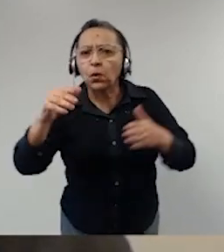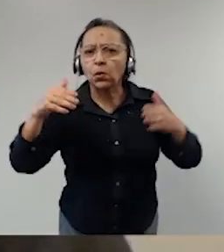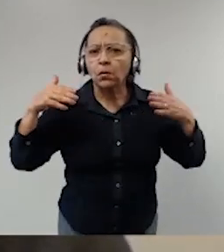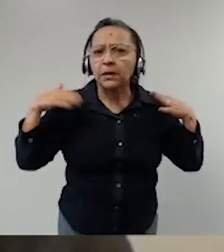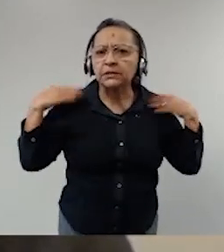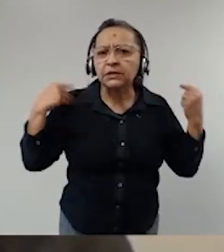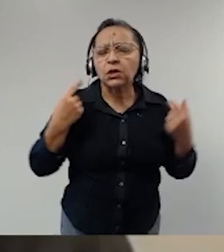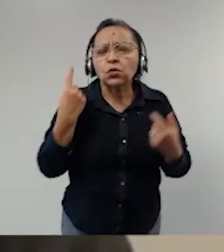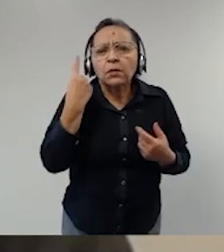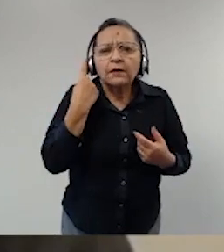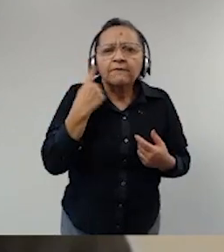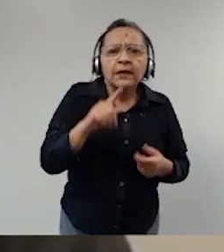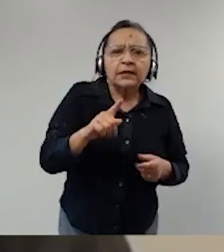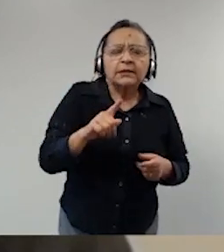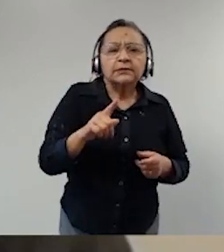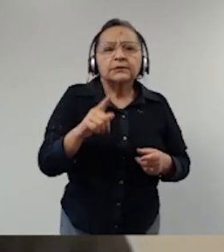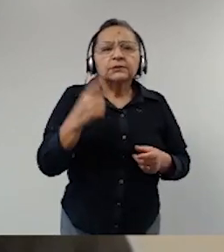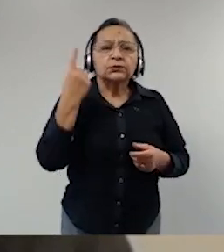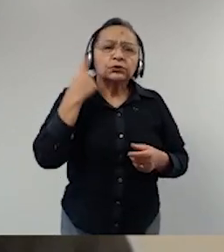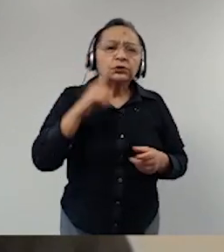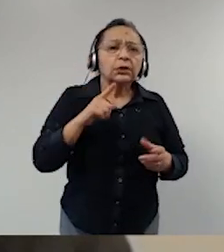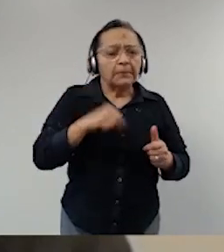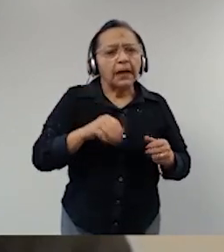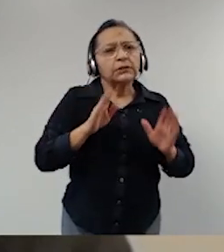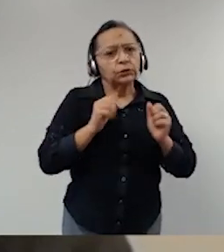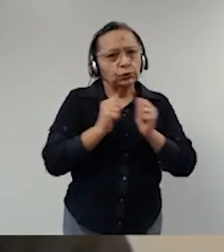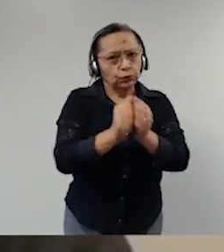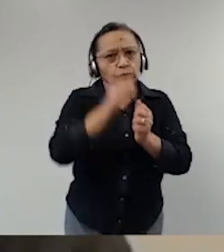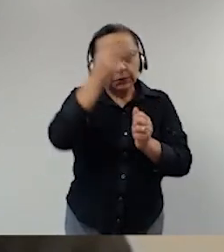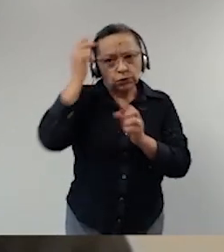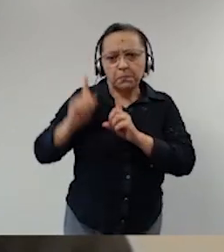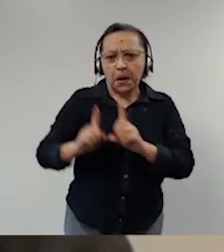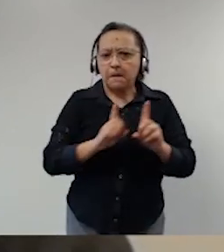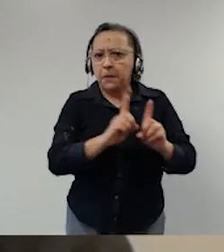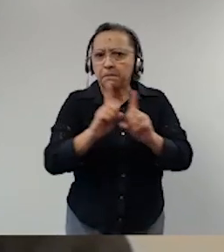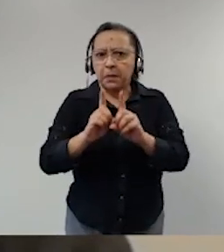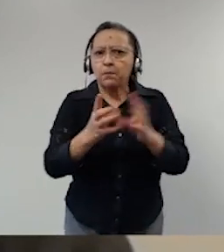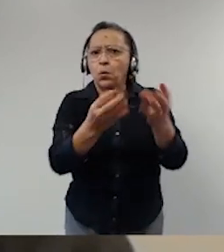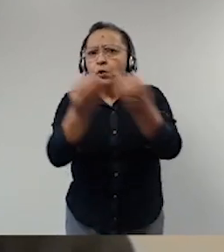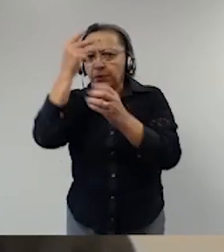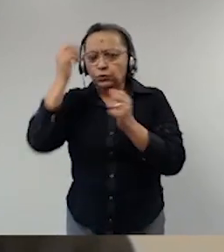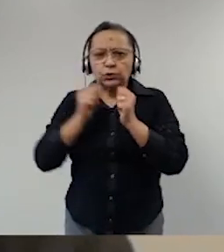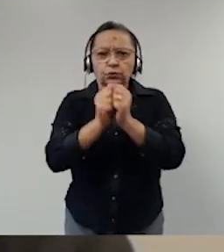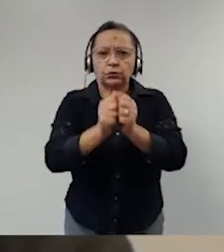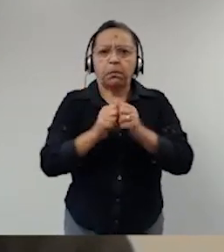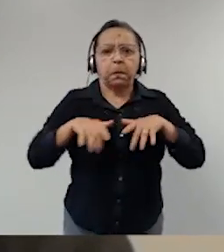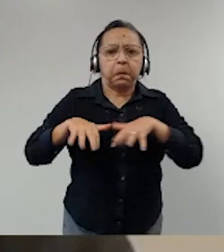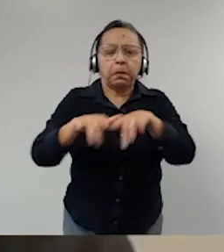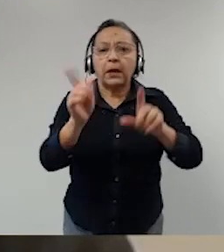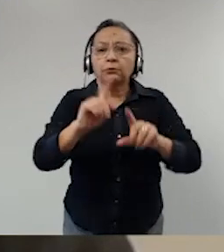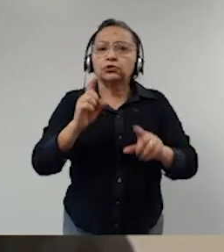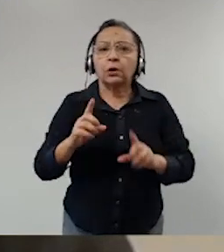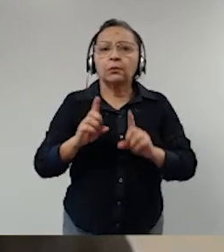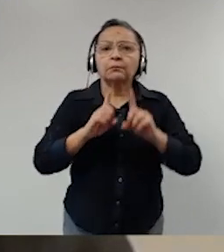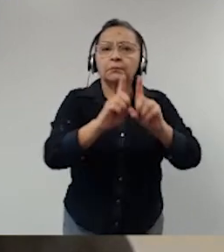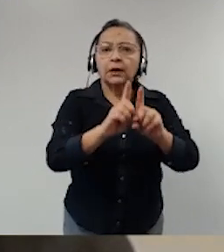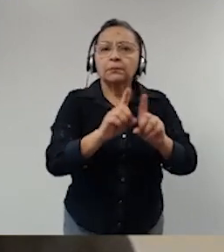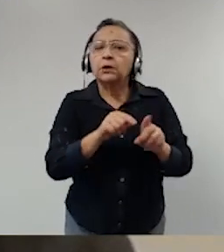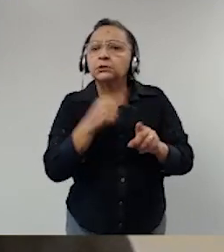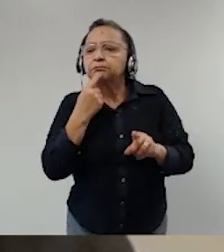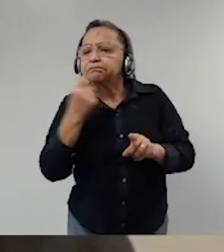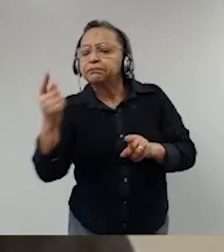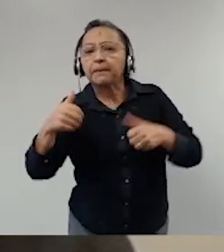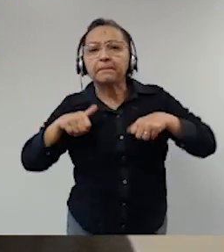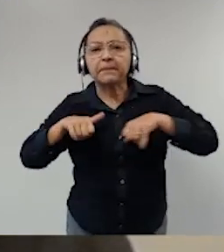por dia, desde que só acompanhados por uma pessoa, não podiam dar mais do que 2 pessoas juntas na rua, podíamos sair para ir ao supermercado